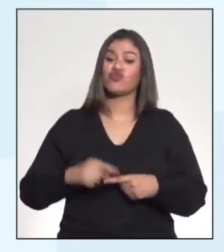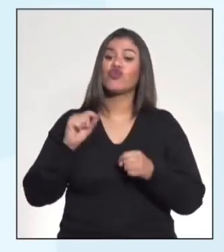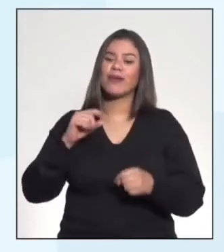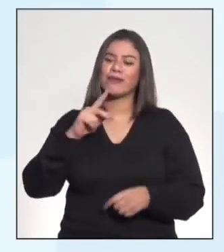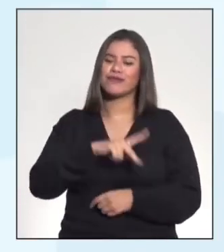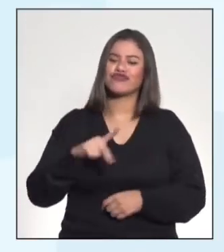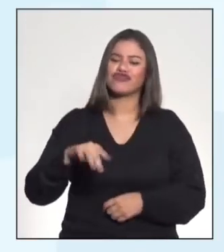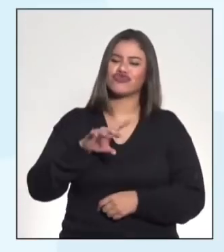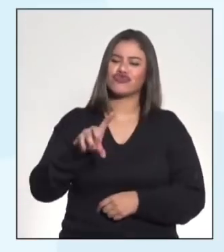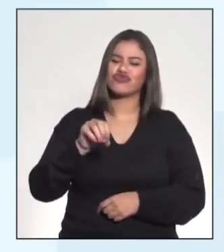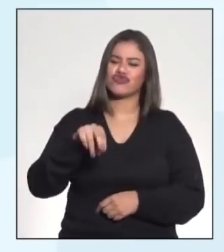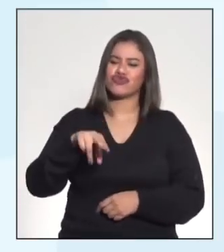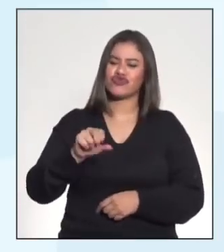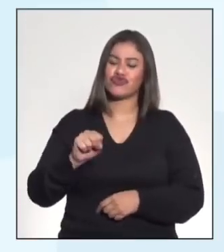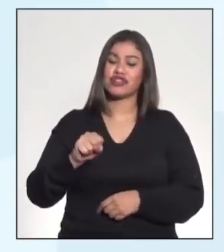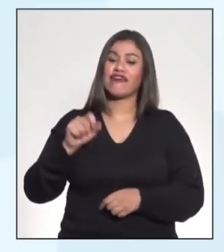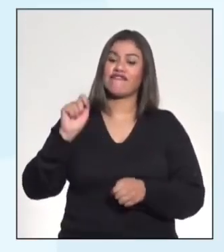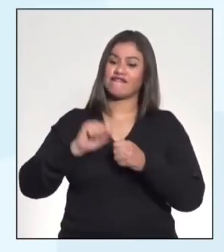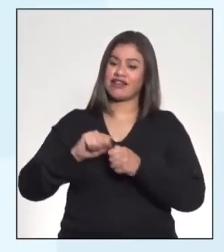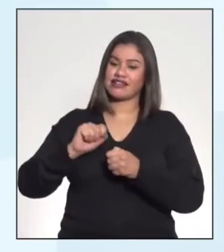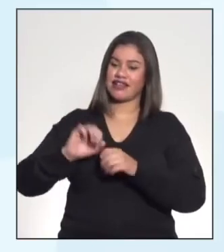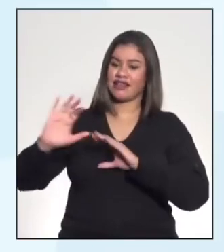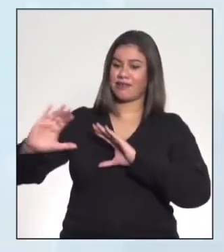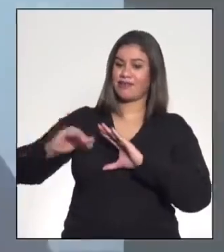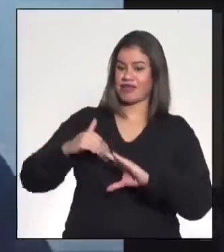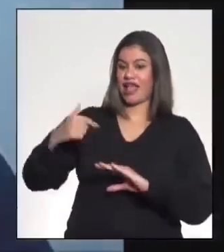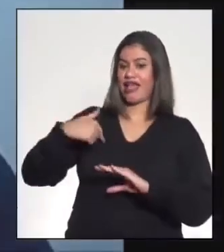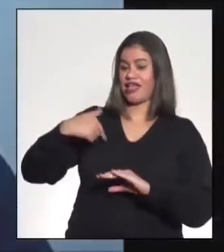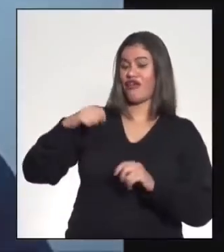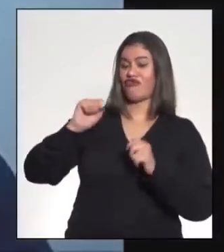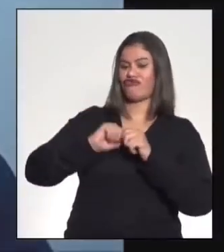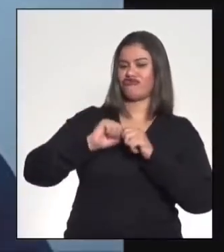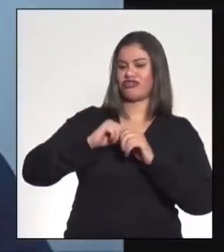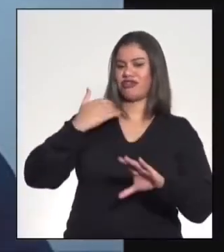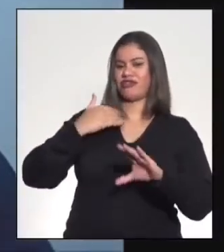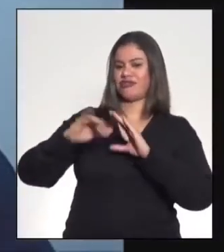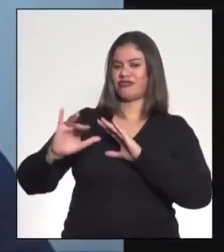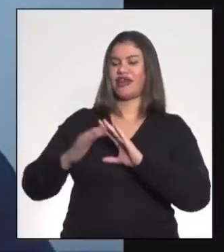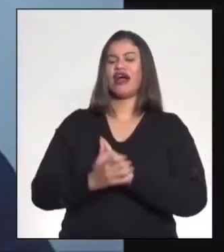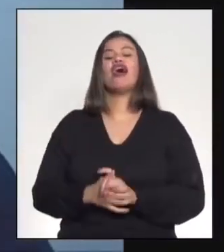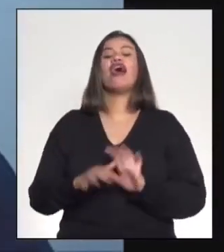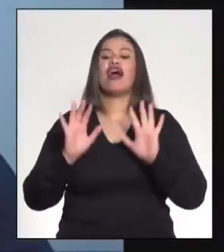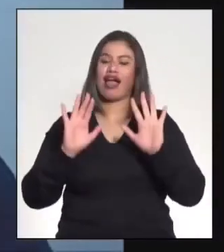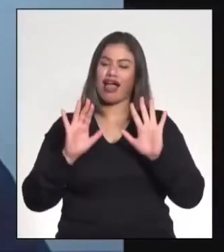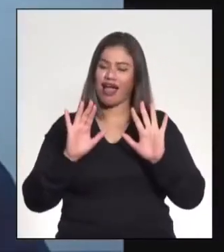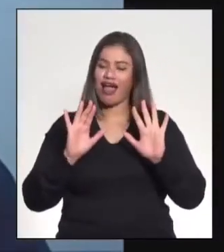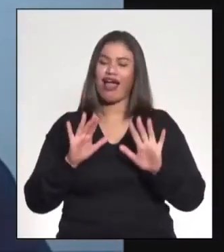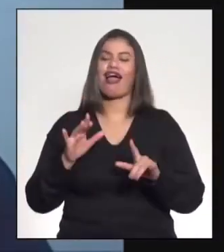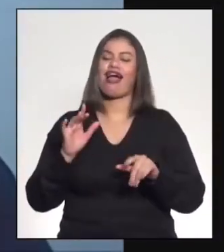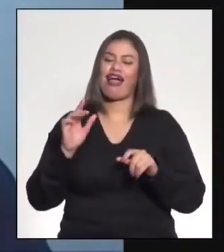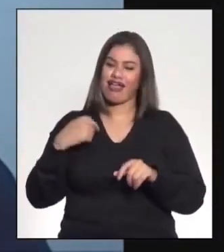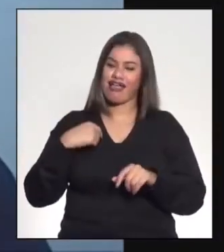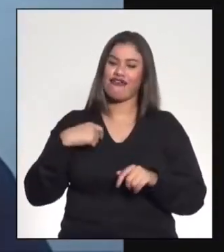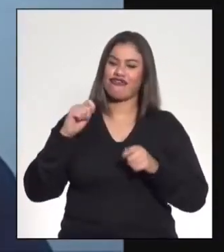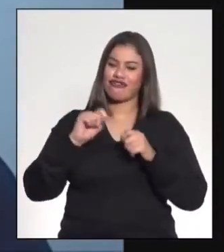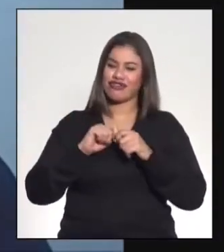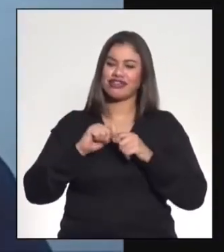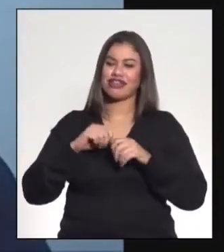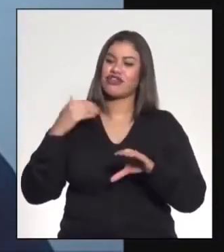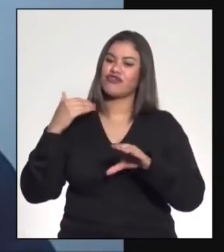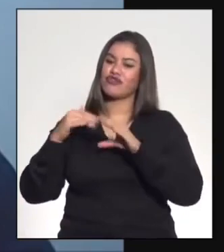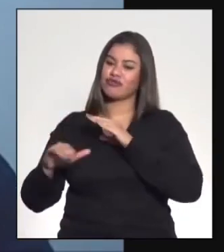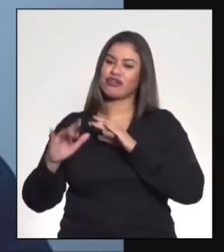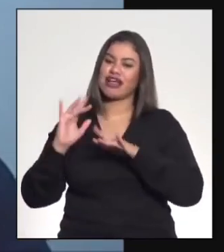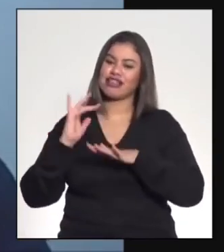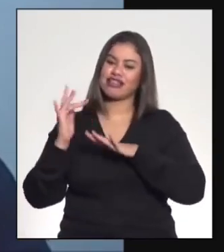professor? Pode deixar, vou fazer, vou colocar nas minhas redes sociais também, vou colocar lá, quem